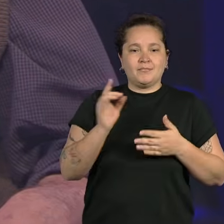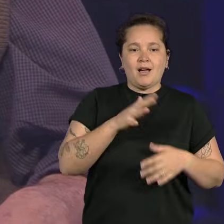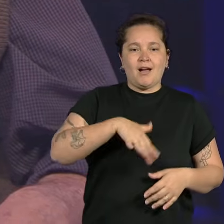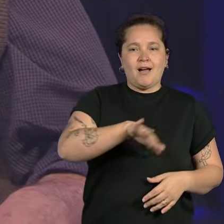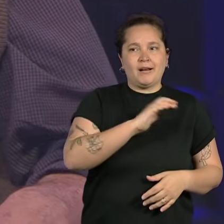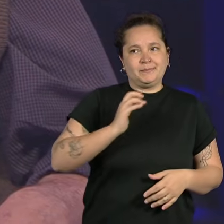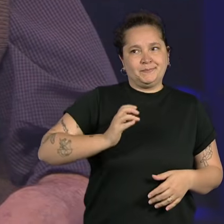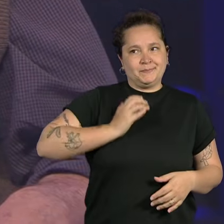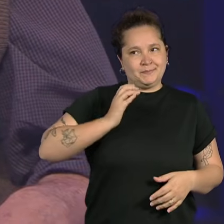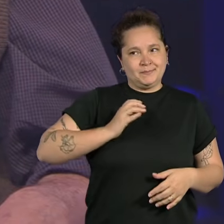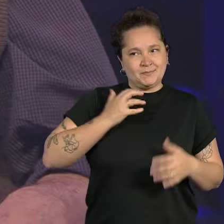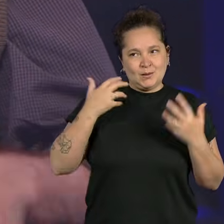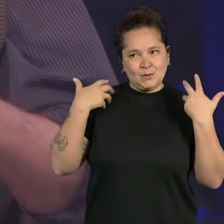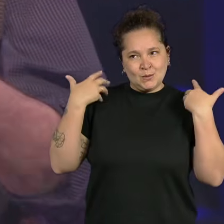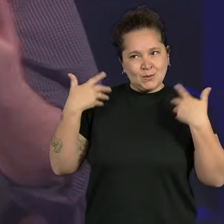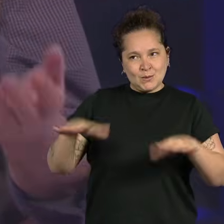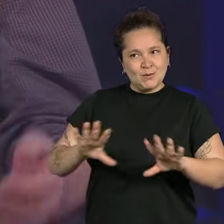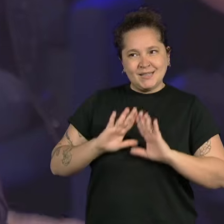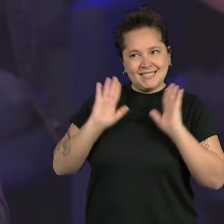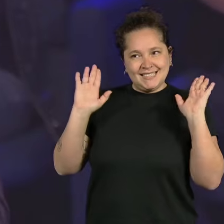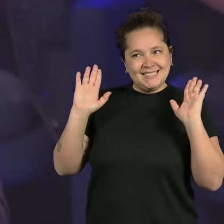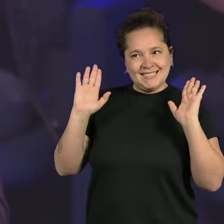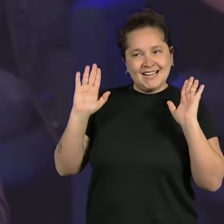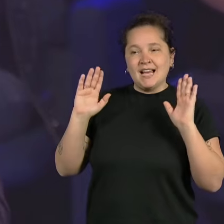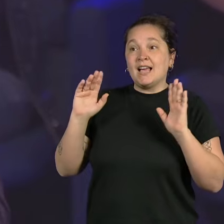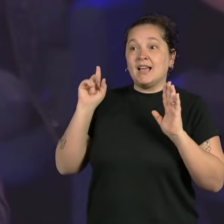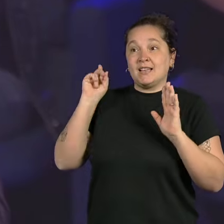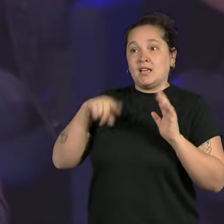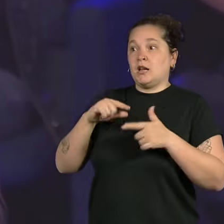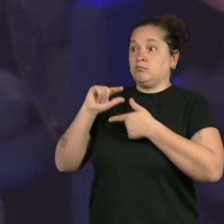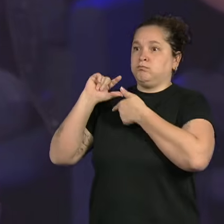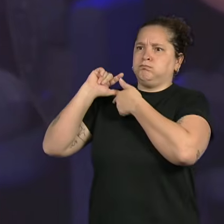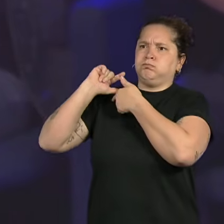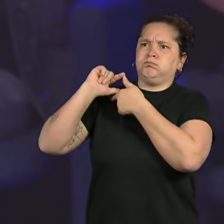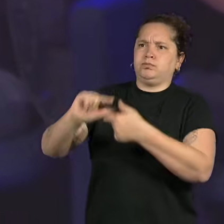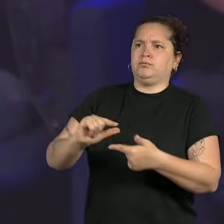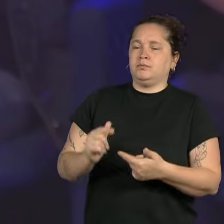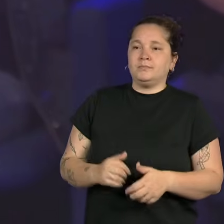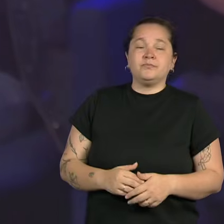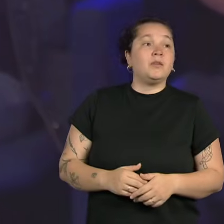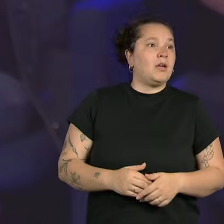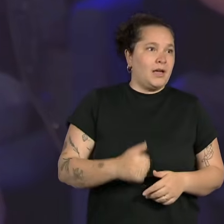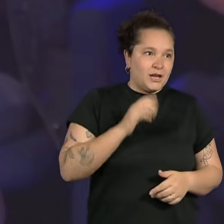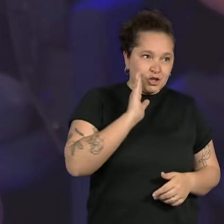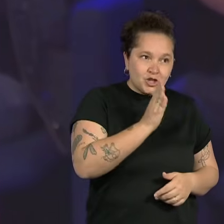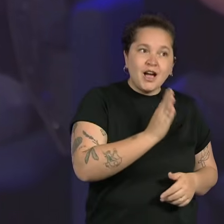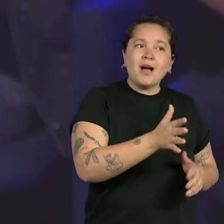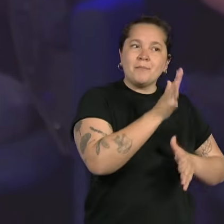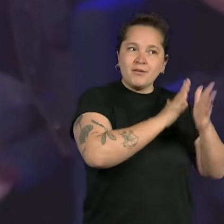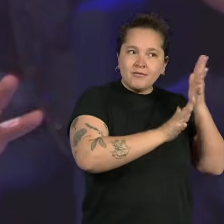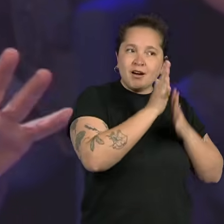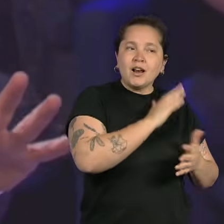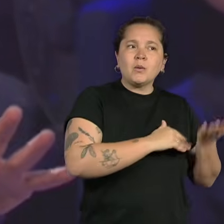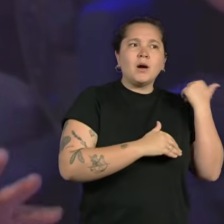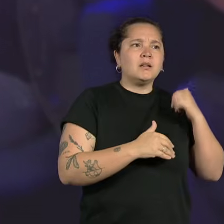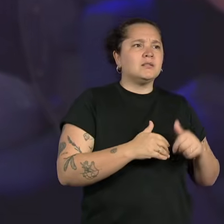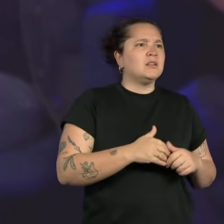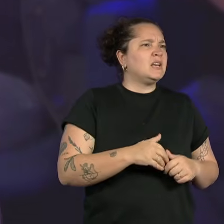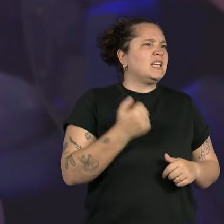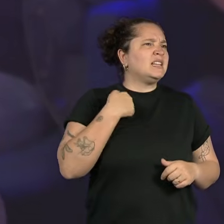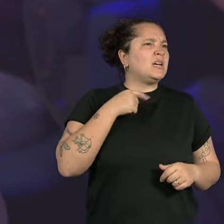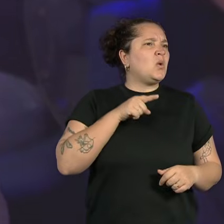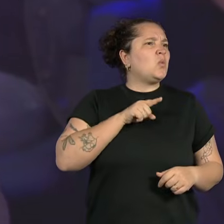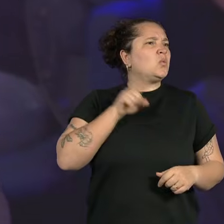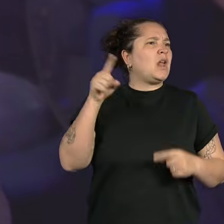dos que os ultraconservadores, né? Os ultraconservadores. Eu ouvi de ultraconservador na época dizendo assim, não, é sede vacante, não